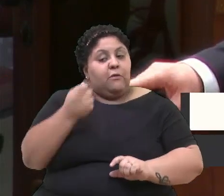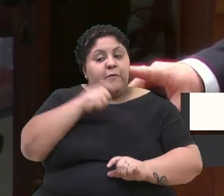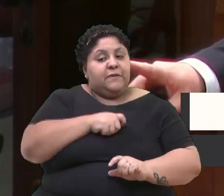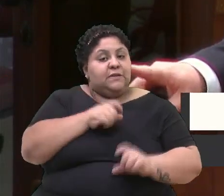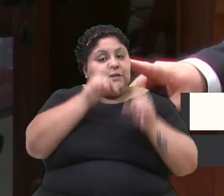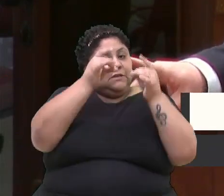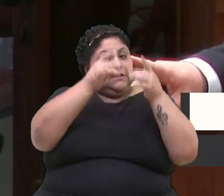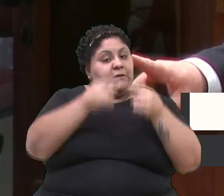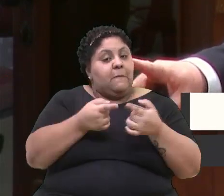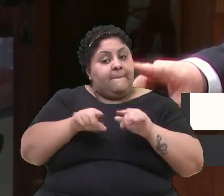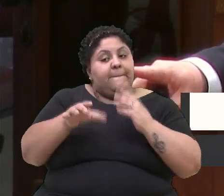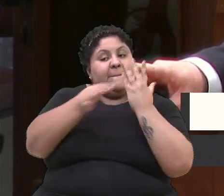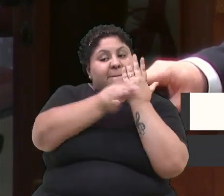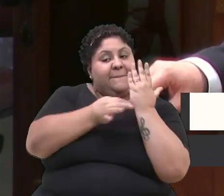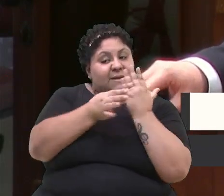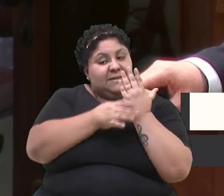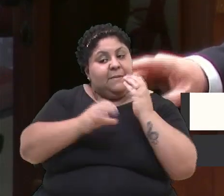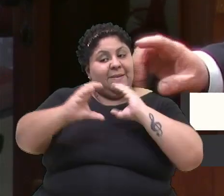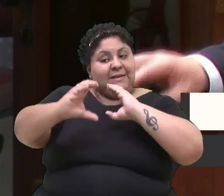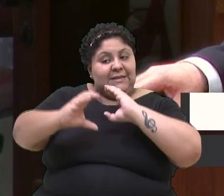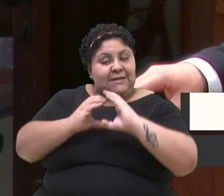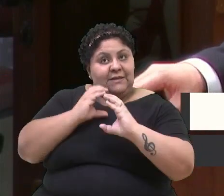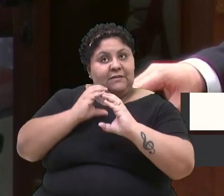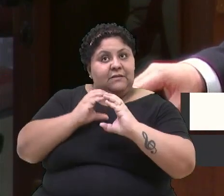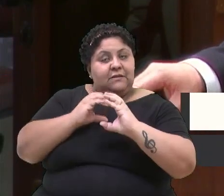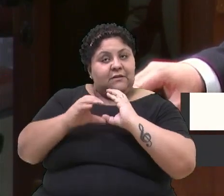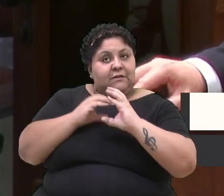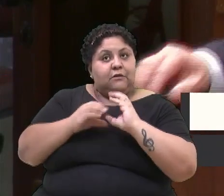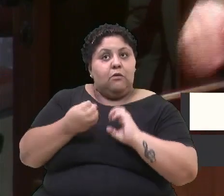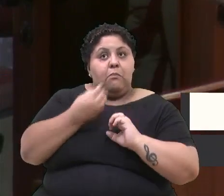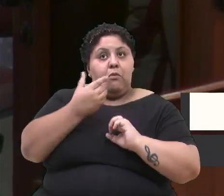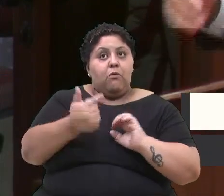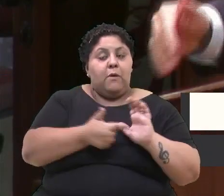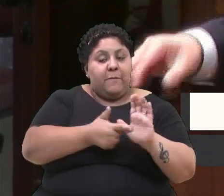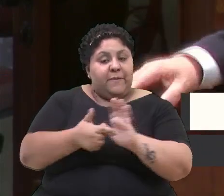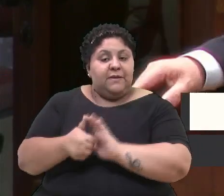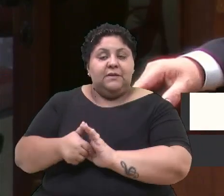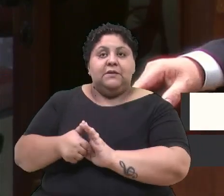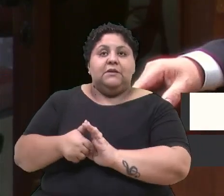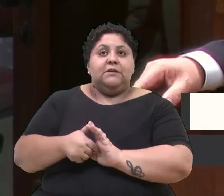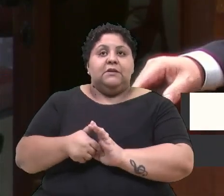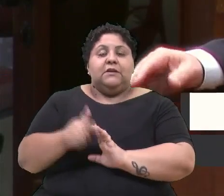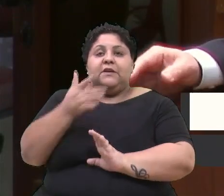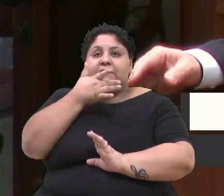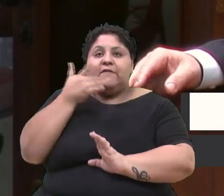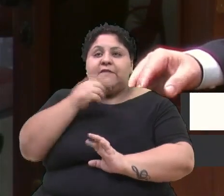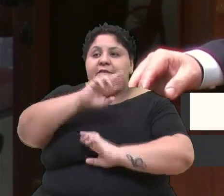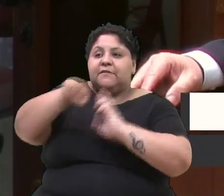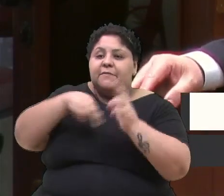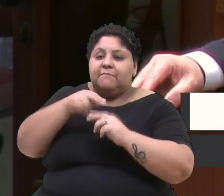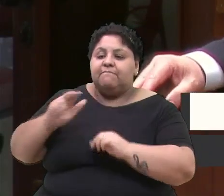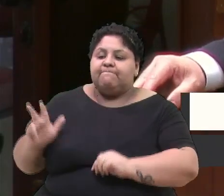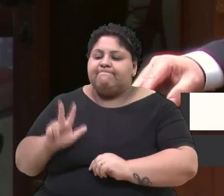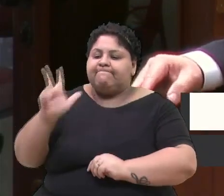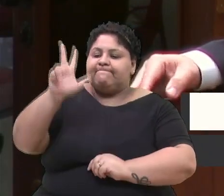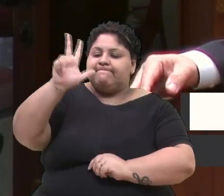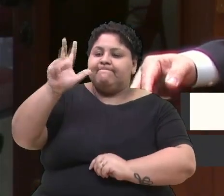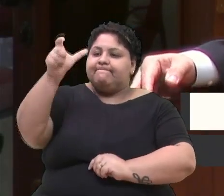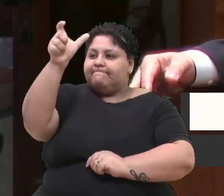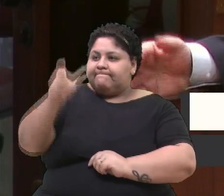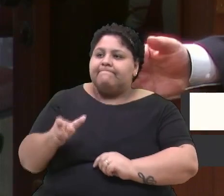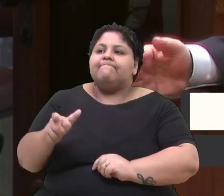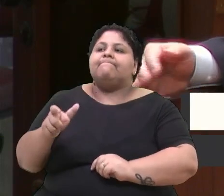mas habilidades de comunicação, boa apresentação pessoal e facilidade de relacionamento são valorizados nos candidatos que